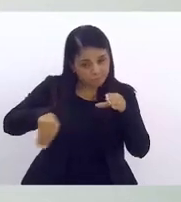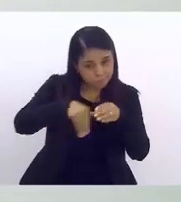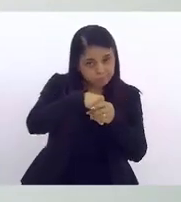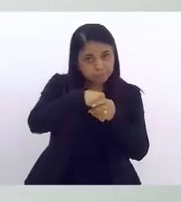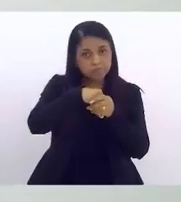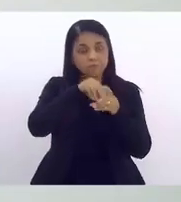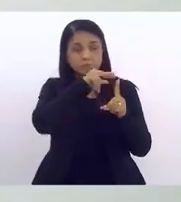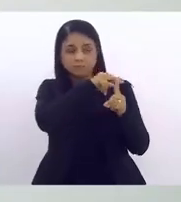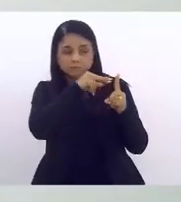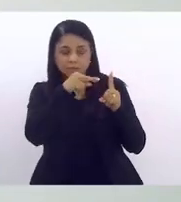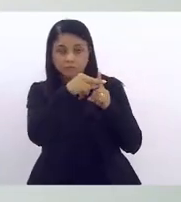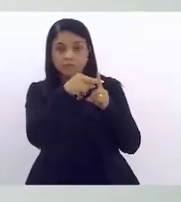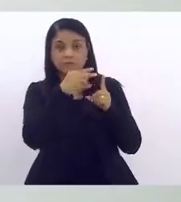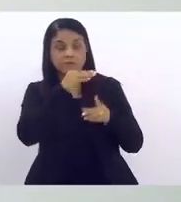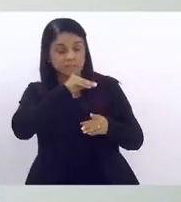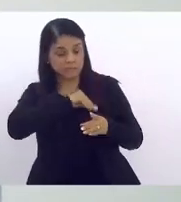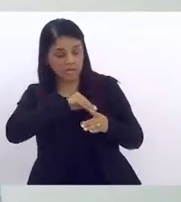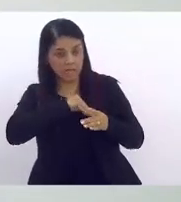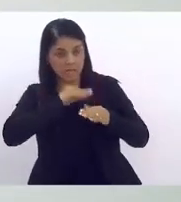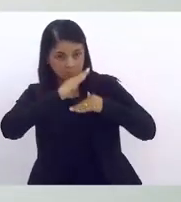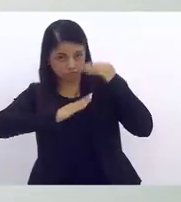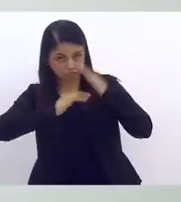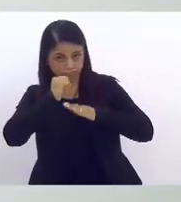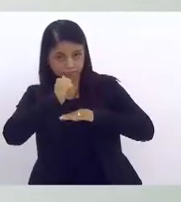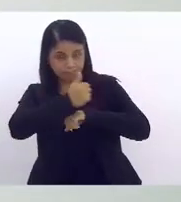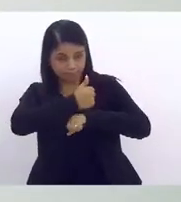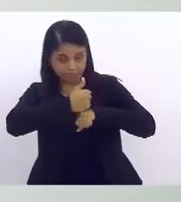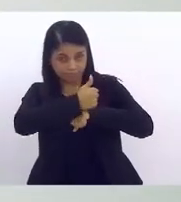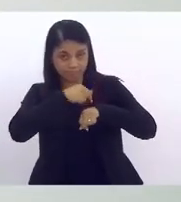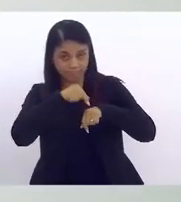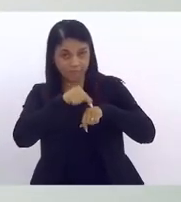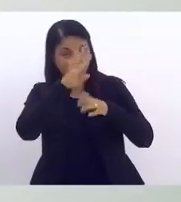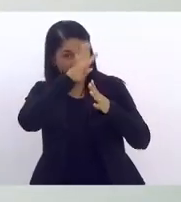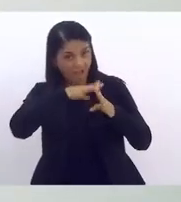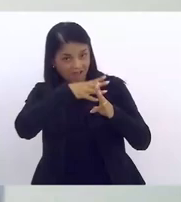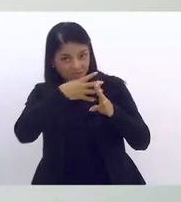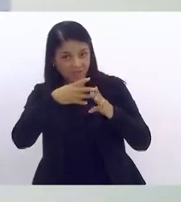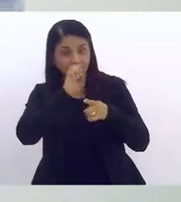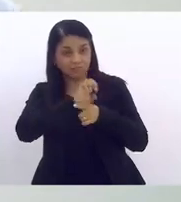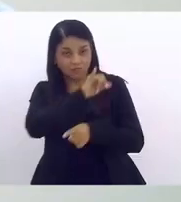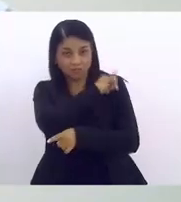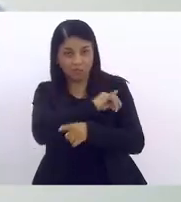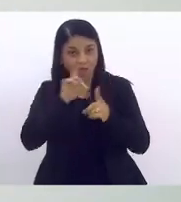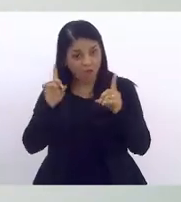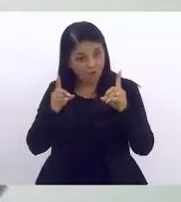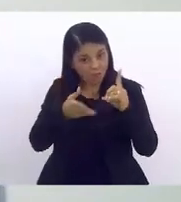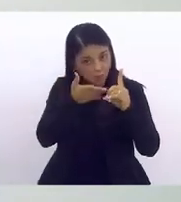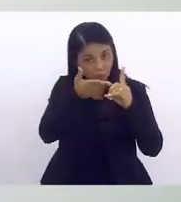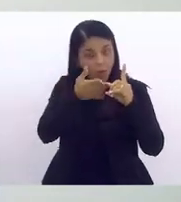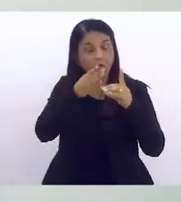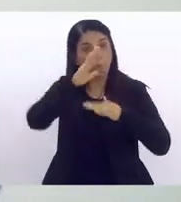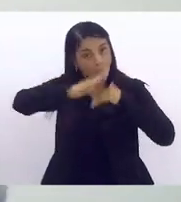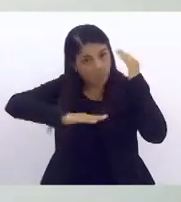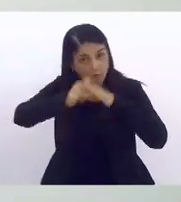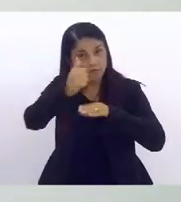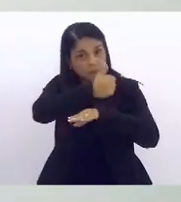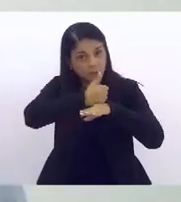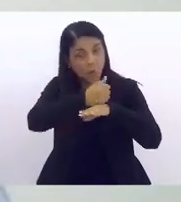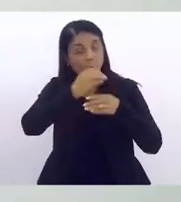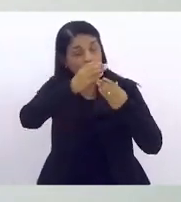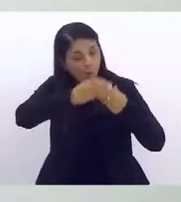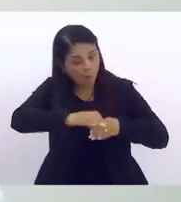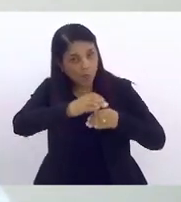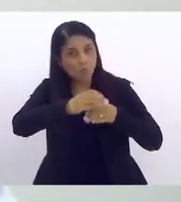perspectiva de cargos e salários da agenda pública do Estado do Rio de Janeiro a doula como uma profissão, muito que a gente bem. Possa pensar em concurso, etc.,